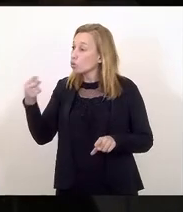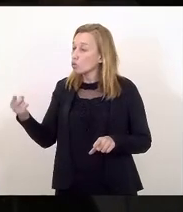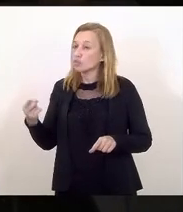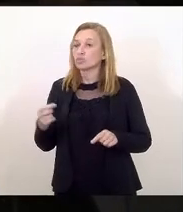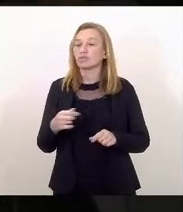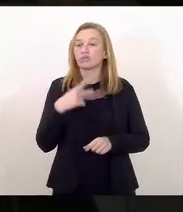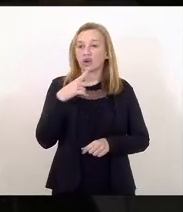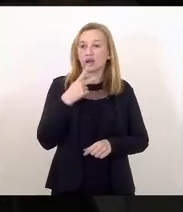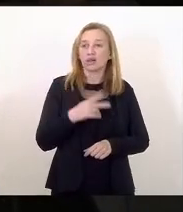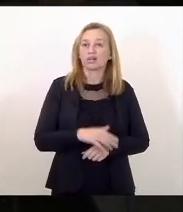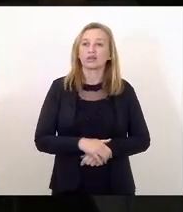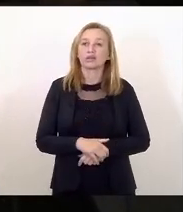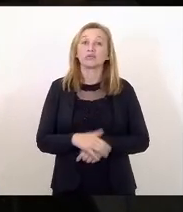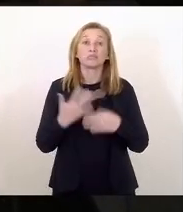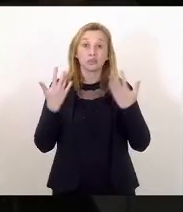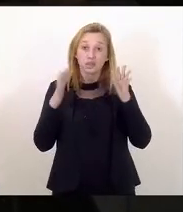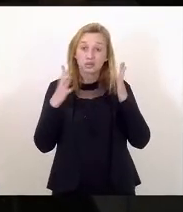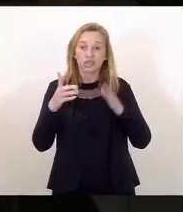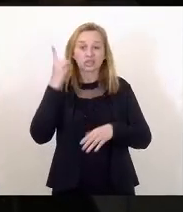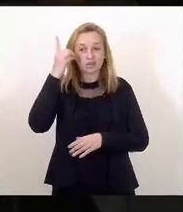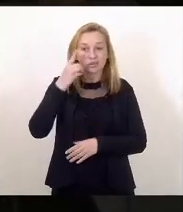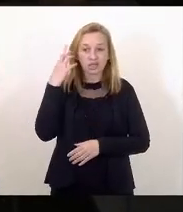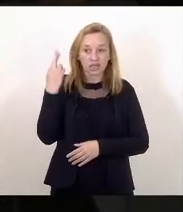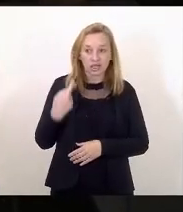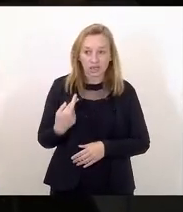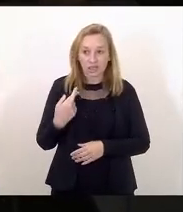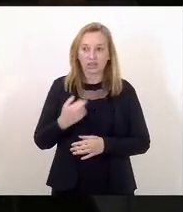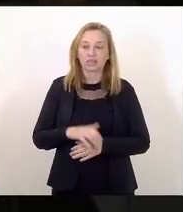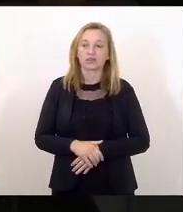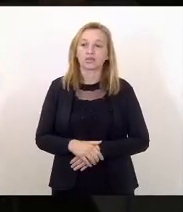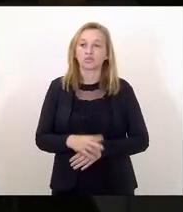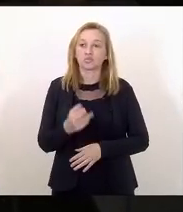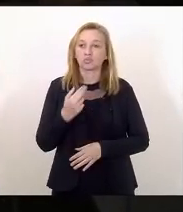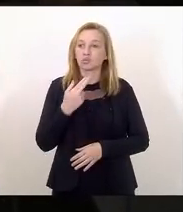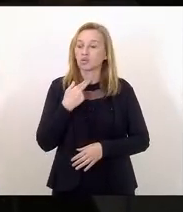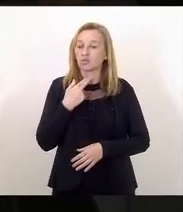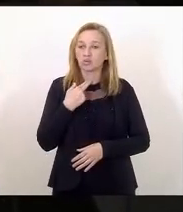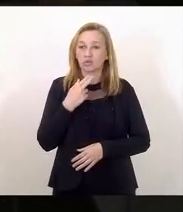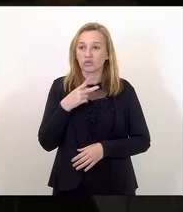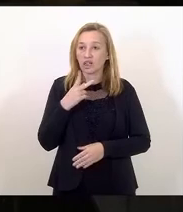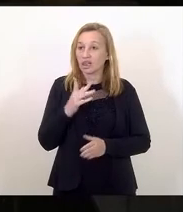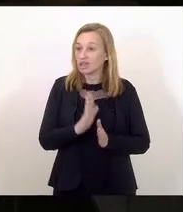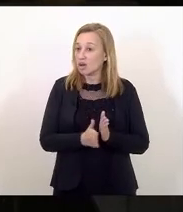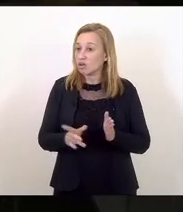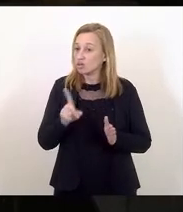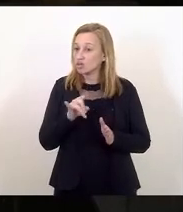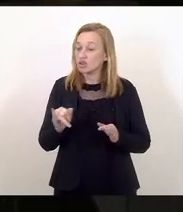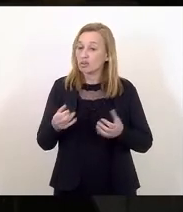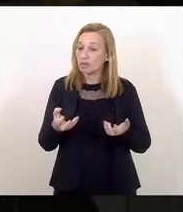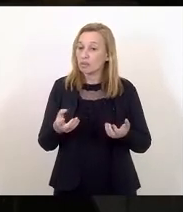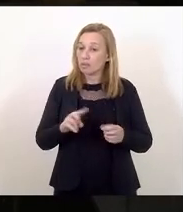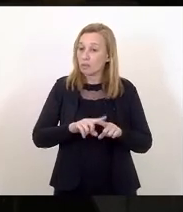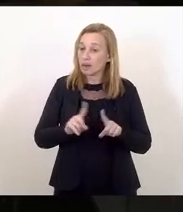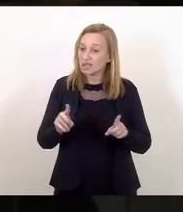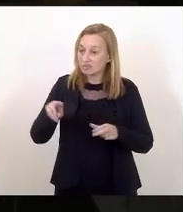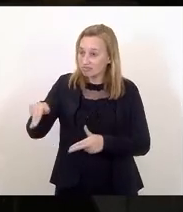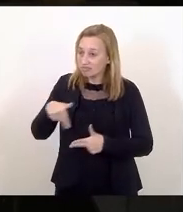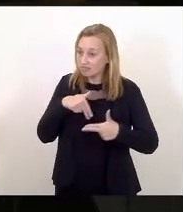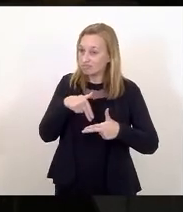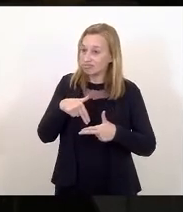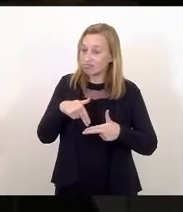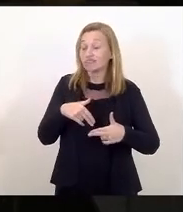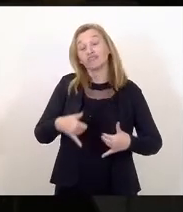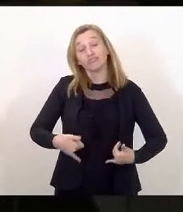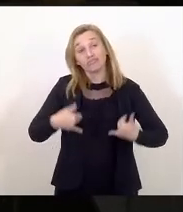para parabenizar a deputada Renata Souza, não pude fazê-lo ainda na ordem do dia, mas faço questão de usar a tribuna um